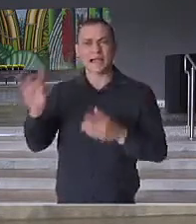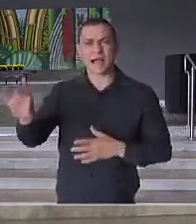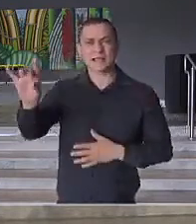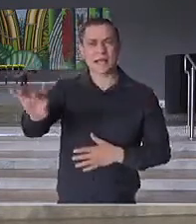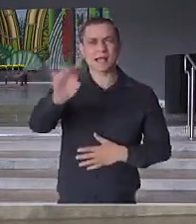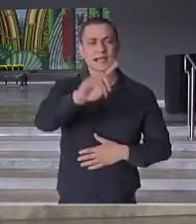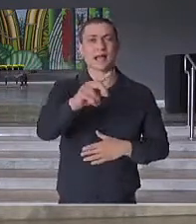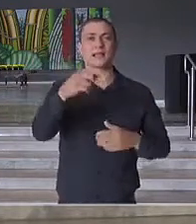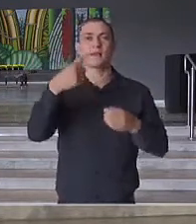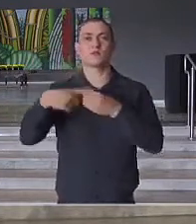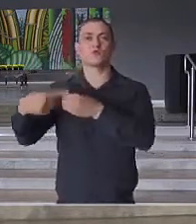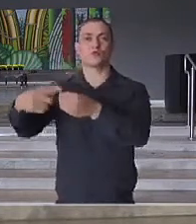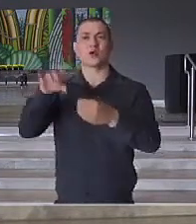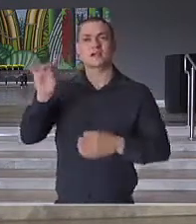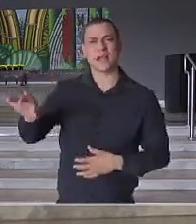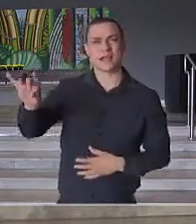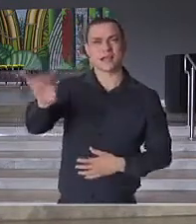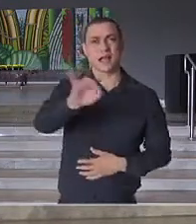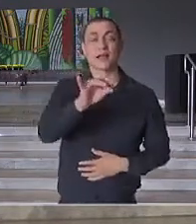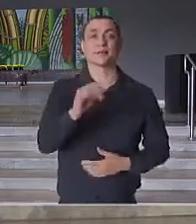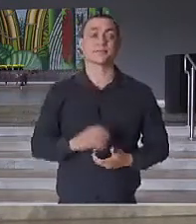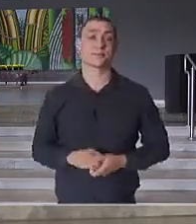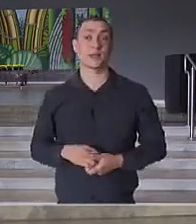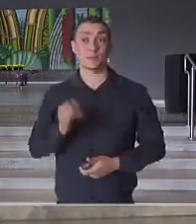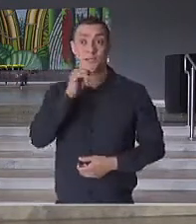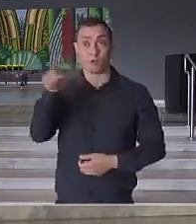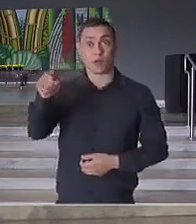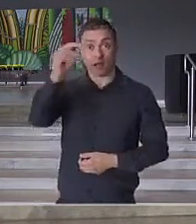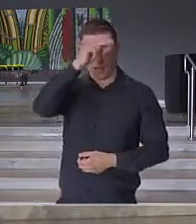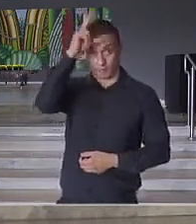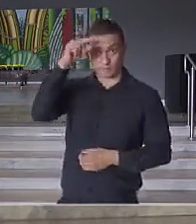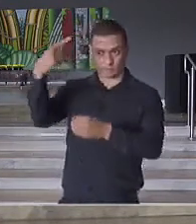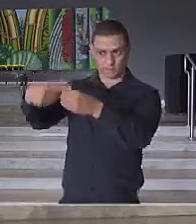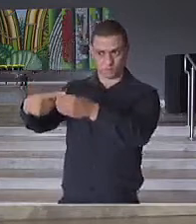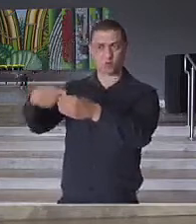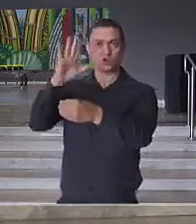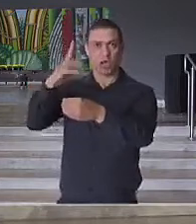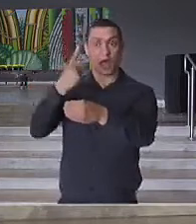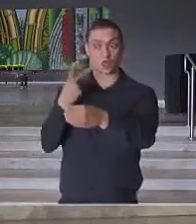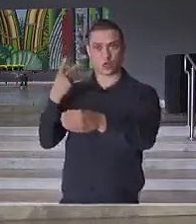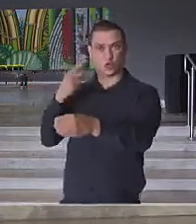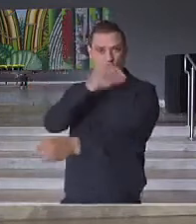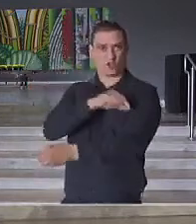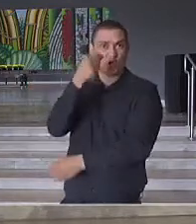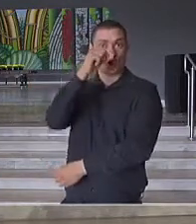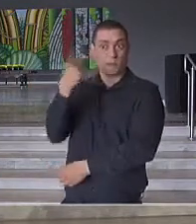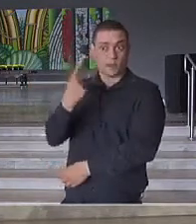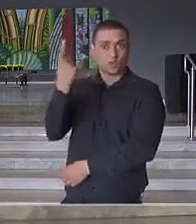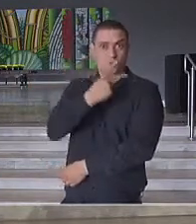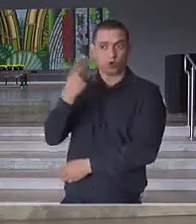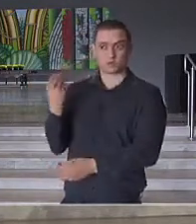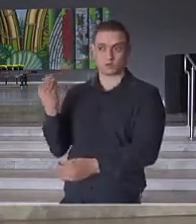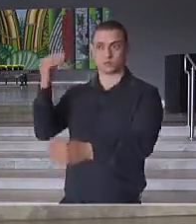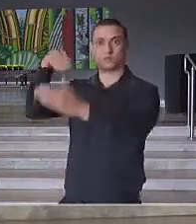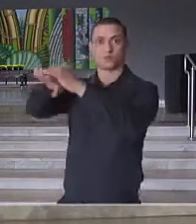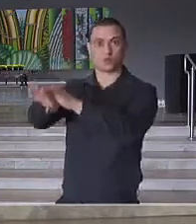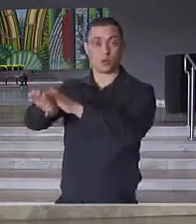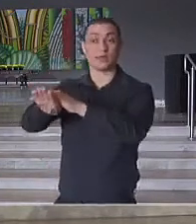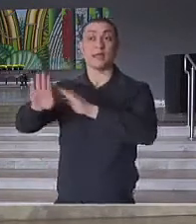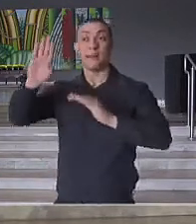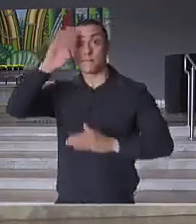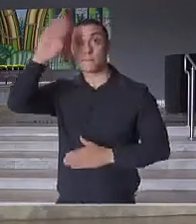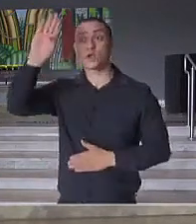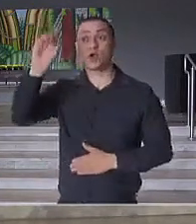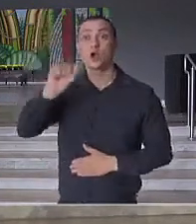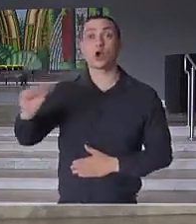dos municípios. O município já recebe as 2 doses e dará prioridade a quem?